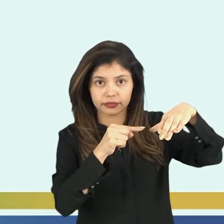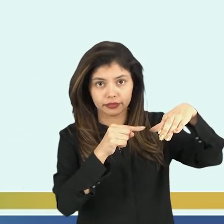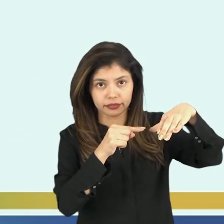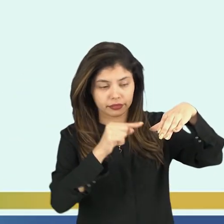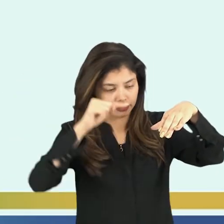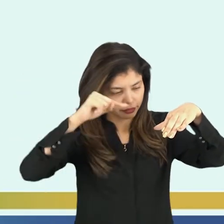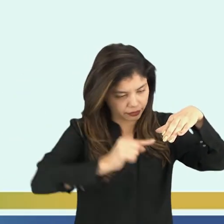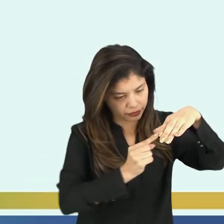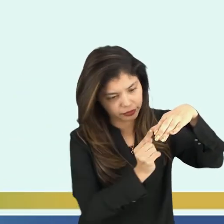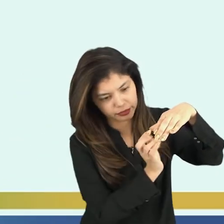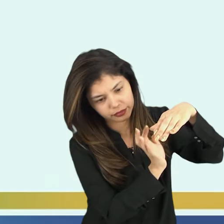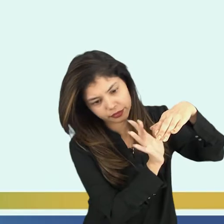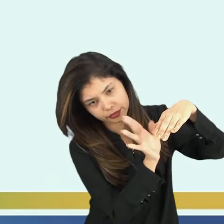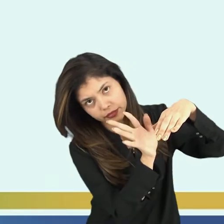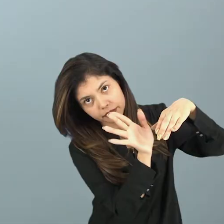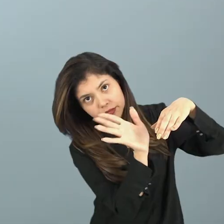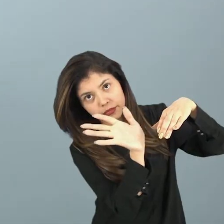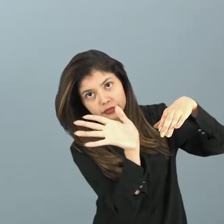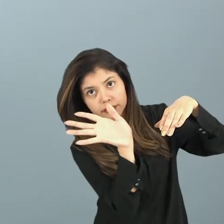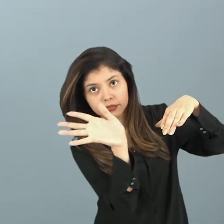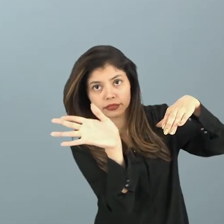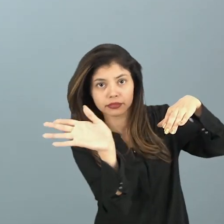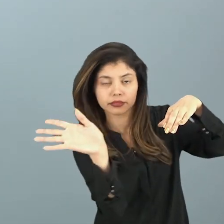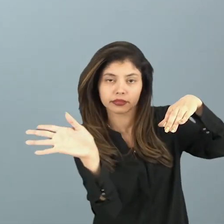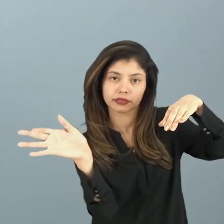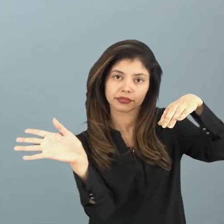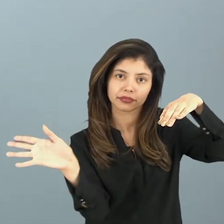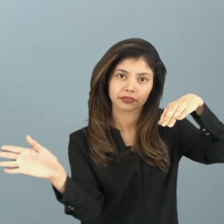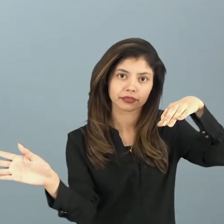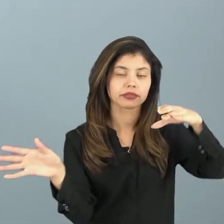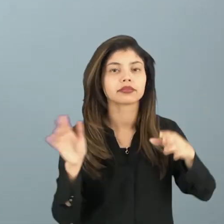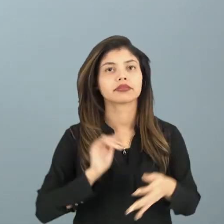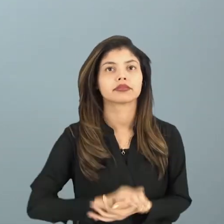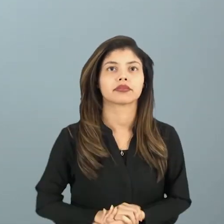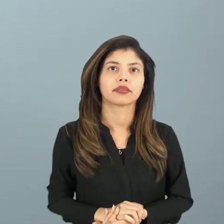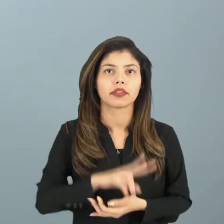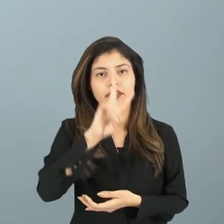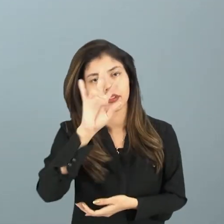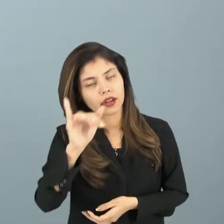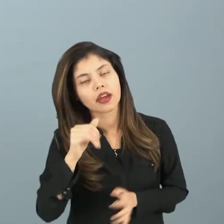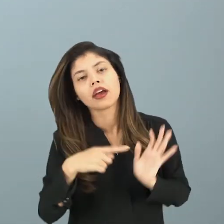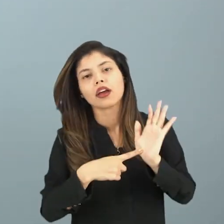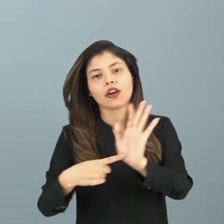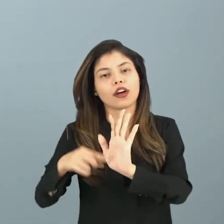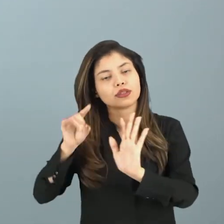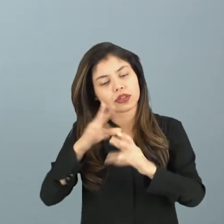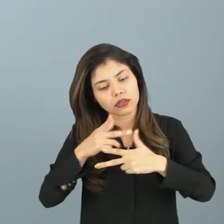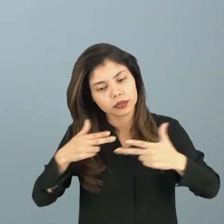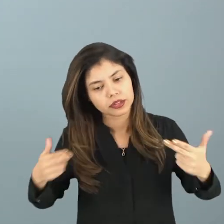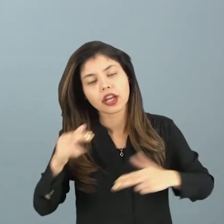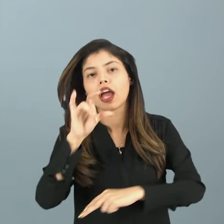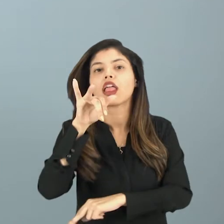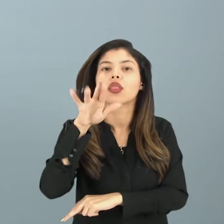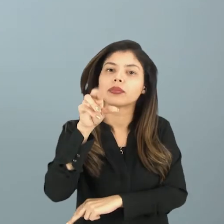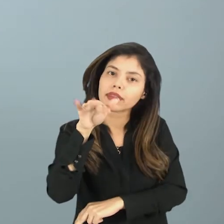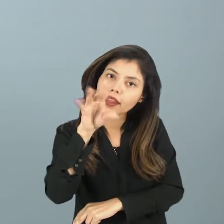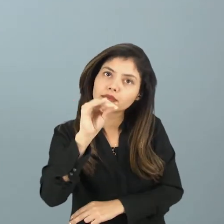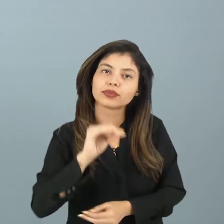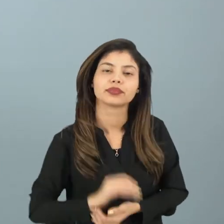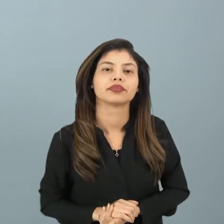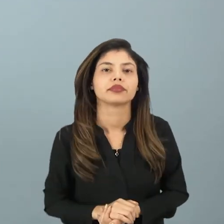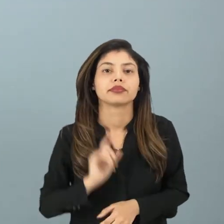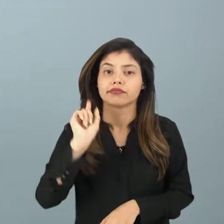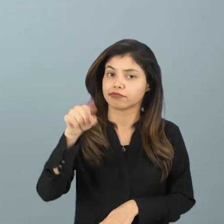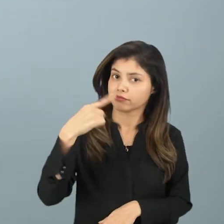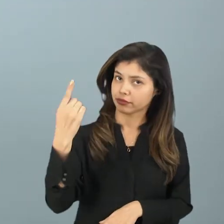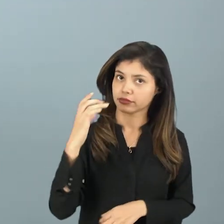que seja refletida no CD, o CD vai refletir, não é? Então, ele é apenas um objeto iluminado. E